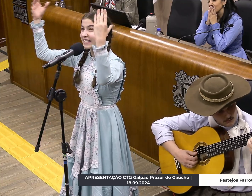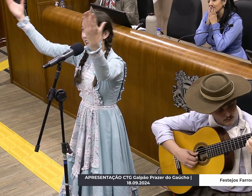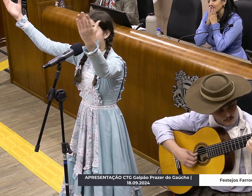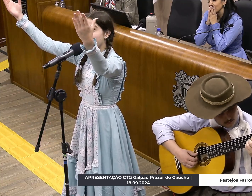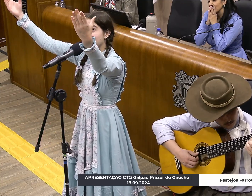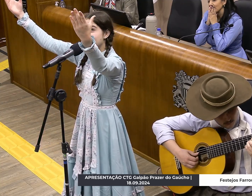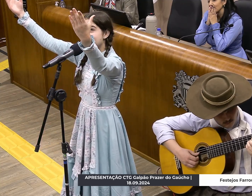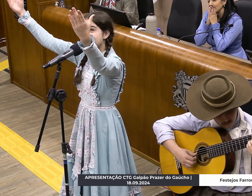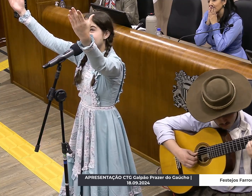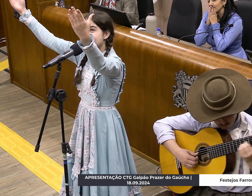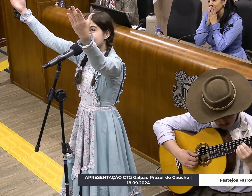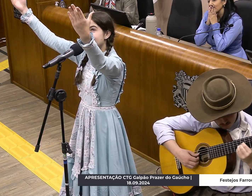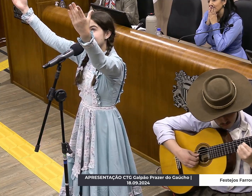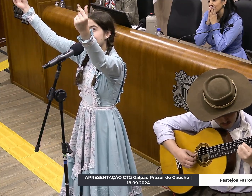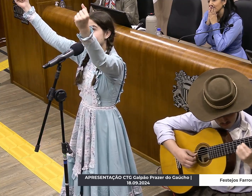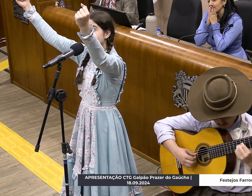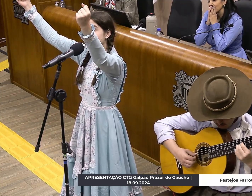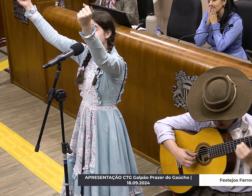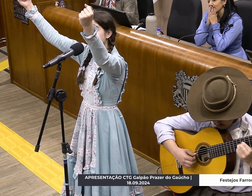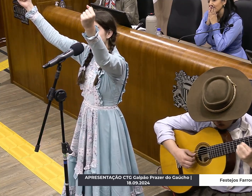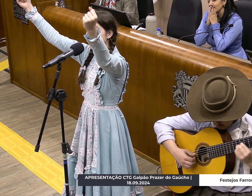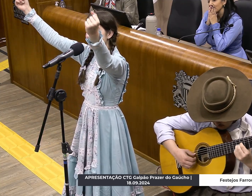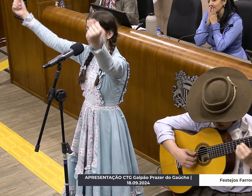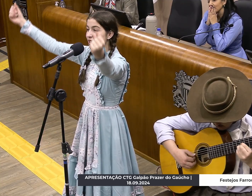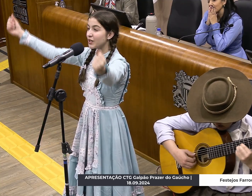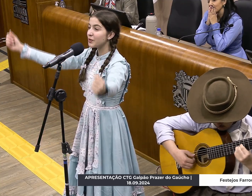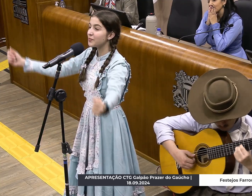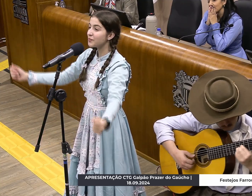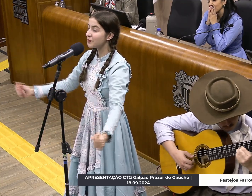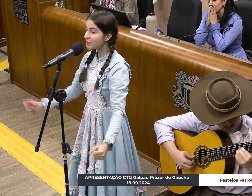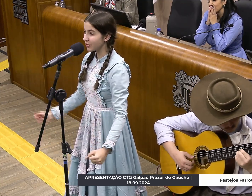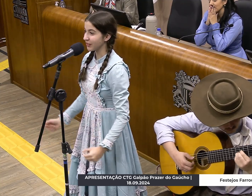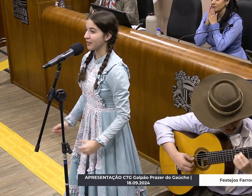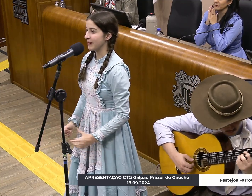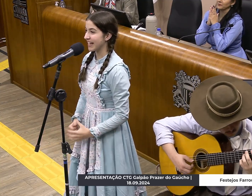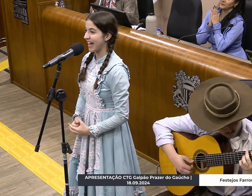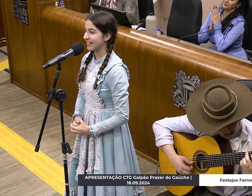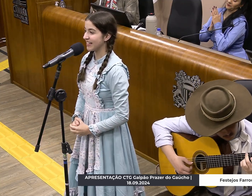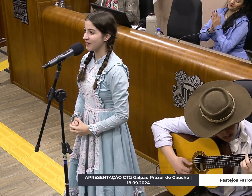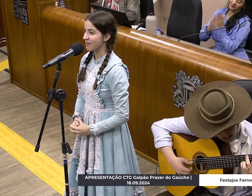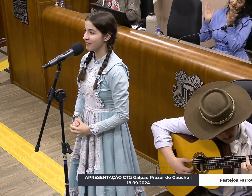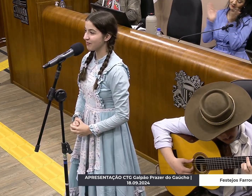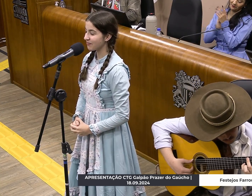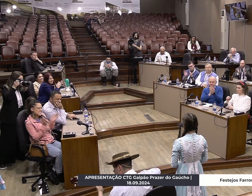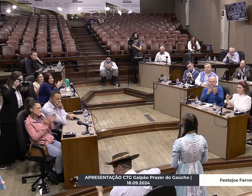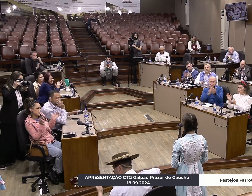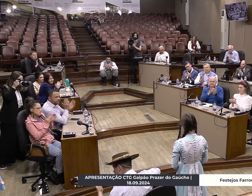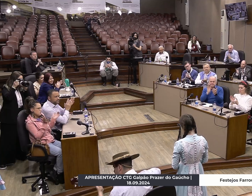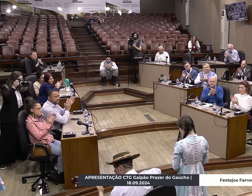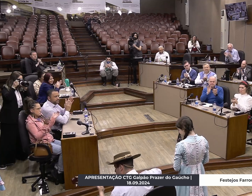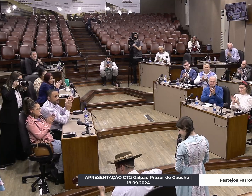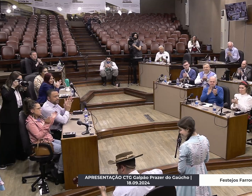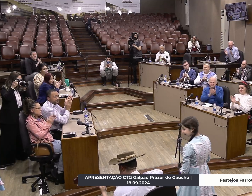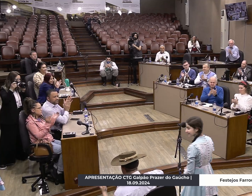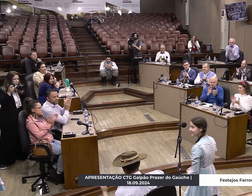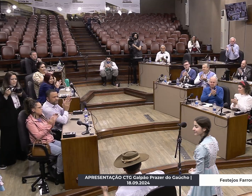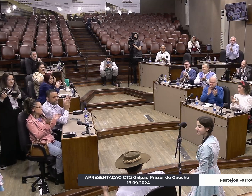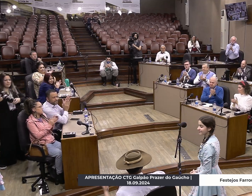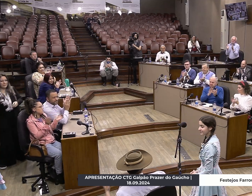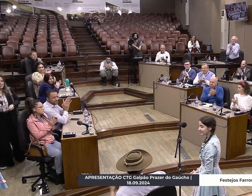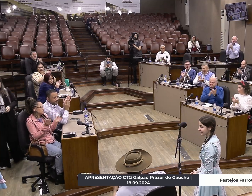de Deus. Muito obrigada.